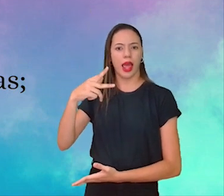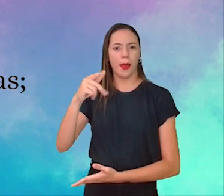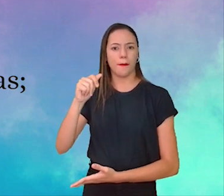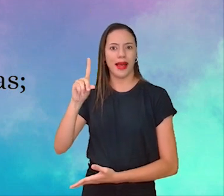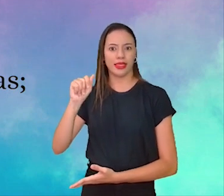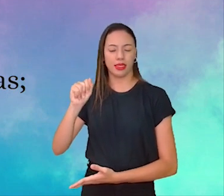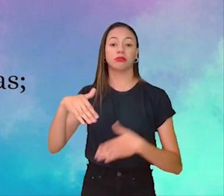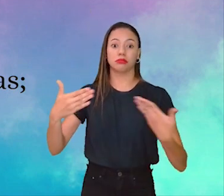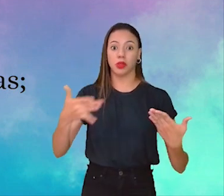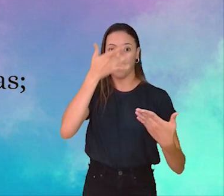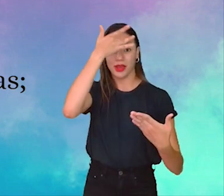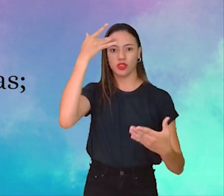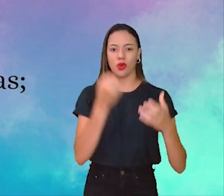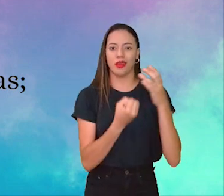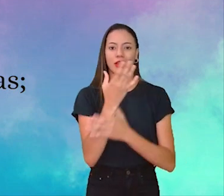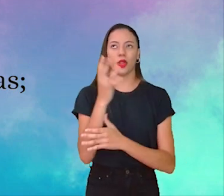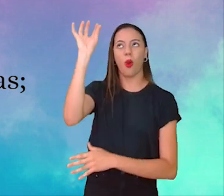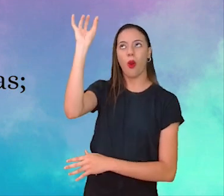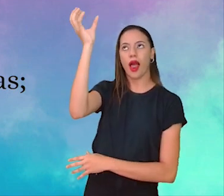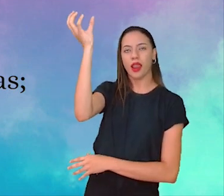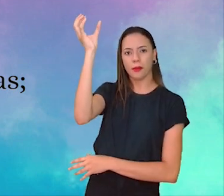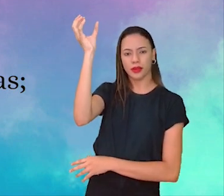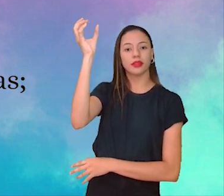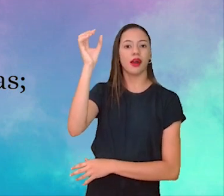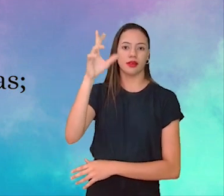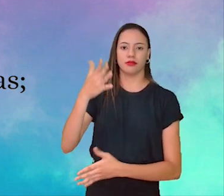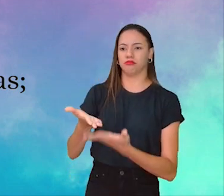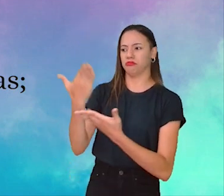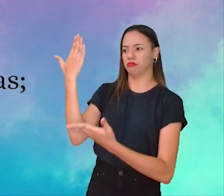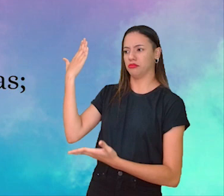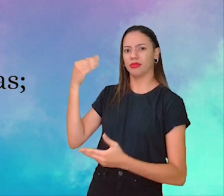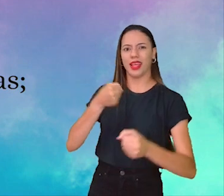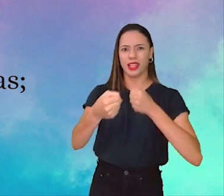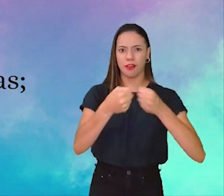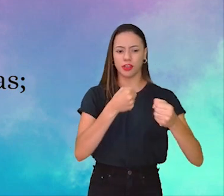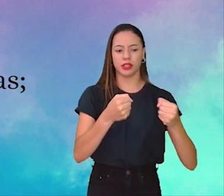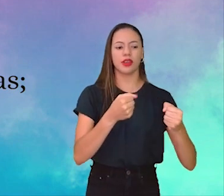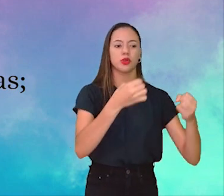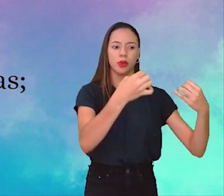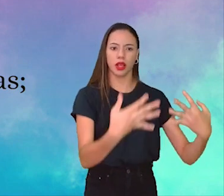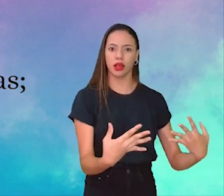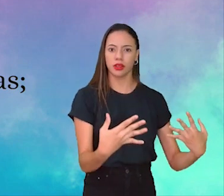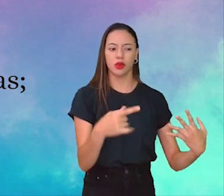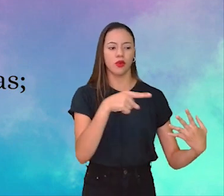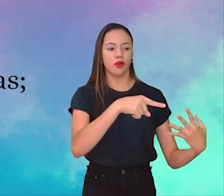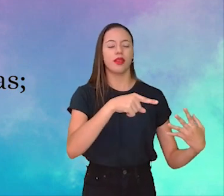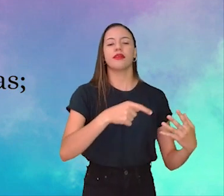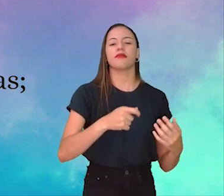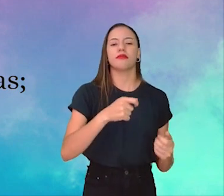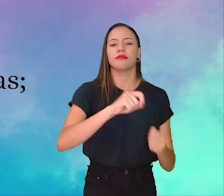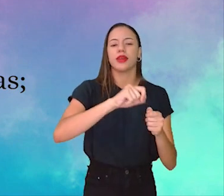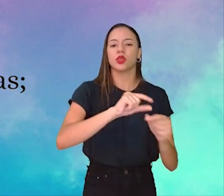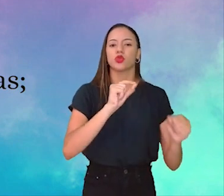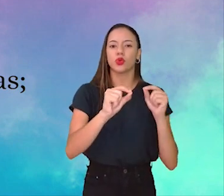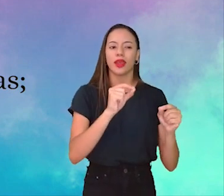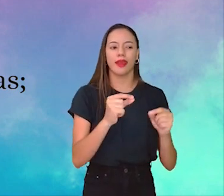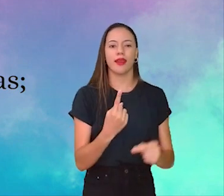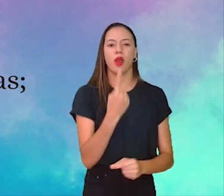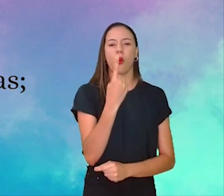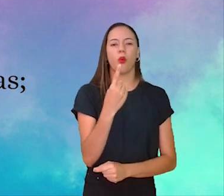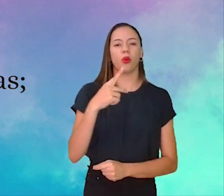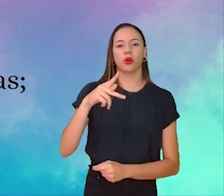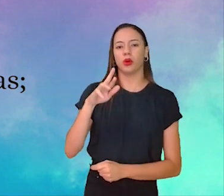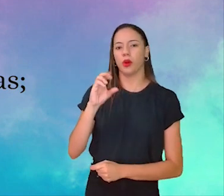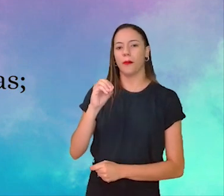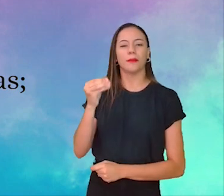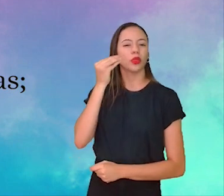na época, deu até entrevista a respeito disso, de que ele fez um protótipo que deu certo, e aí criou a lâmpada. Mas tinha mais de 90 protótipos que deram